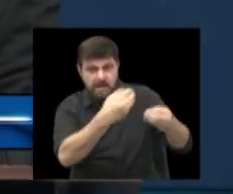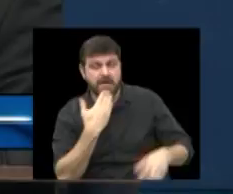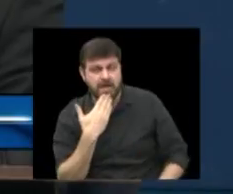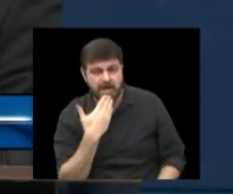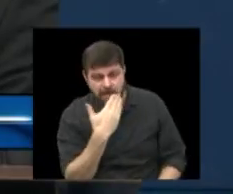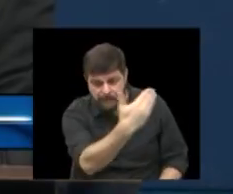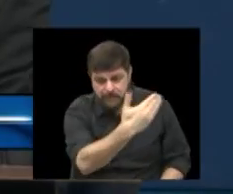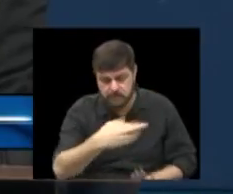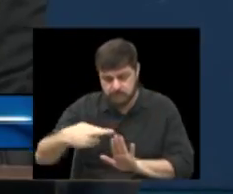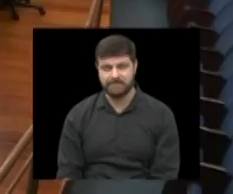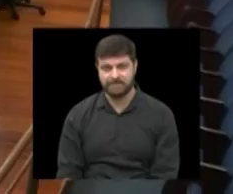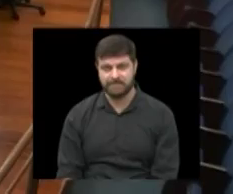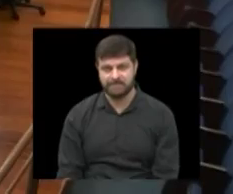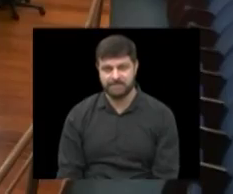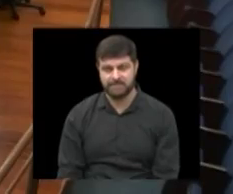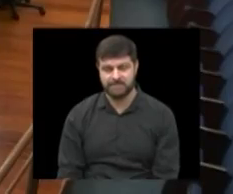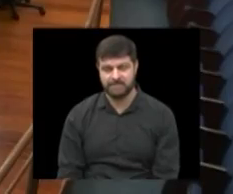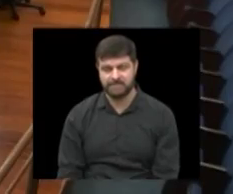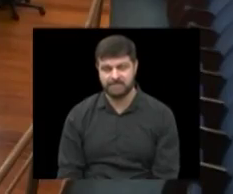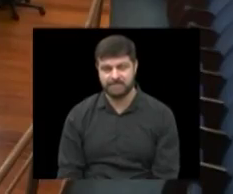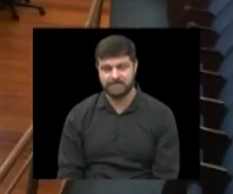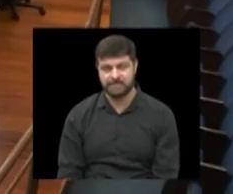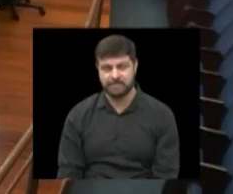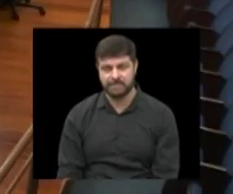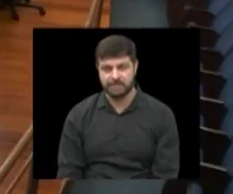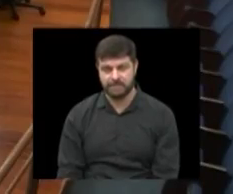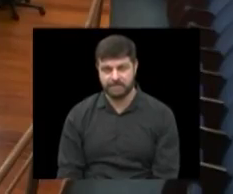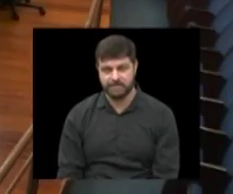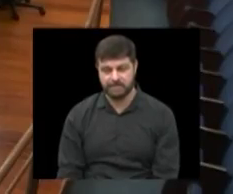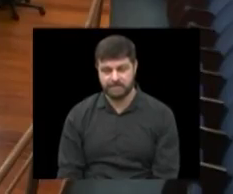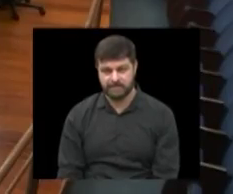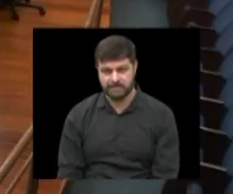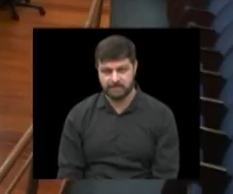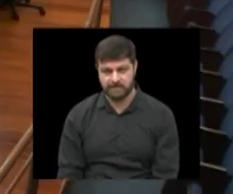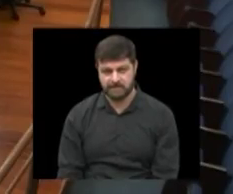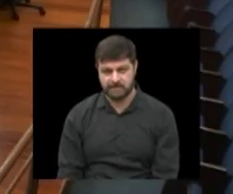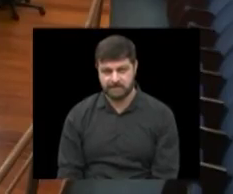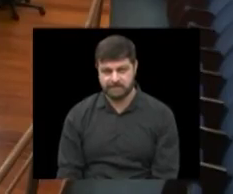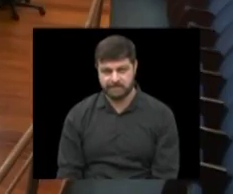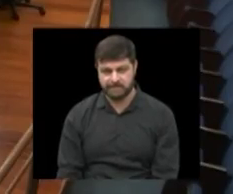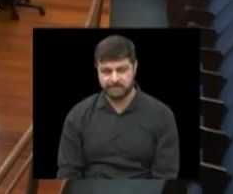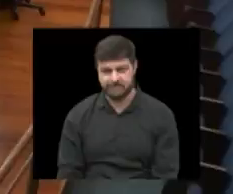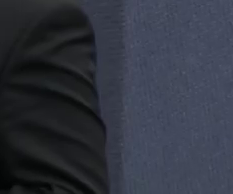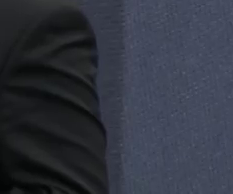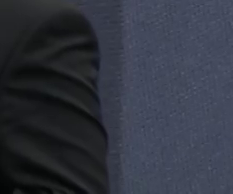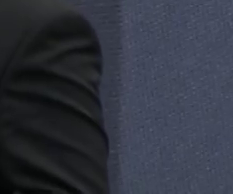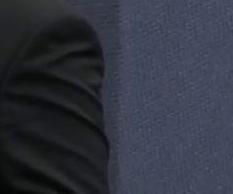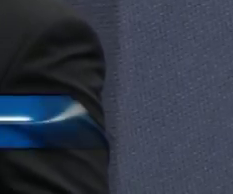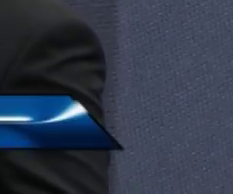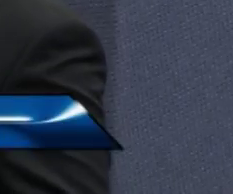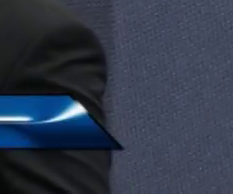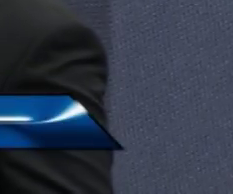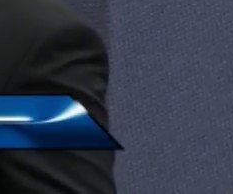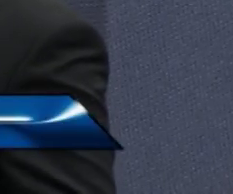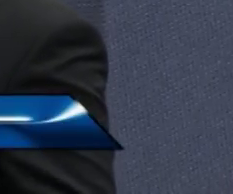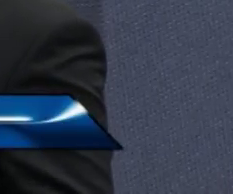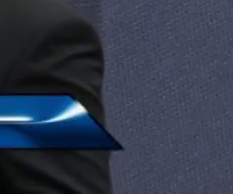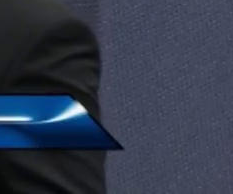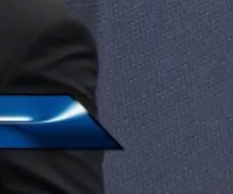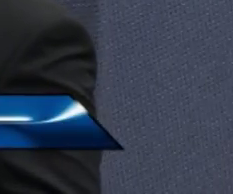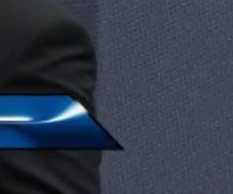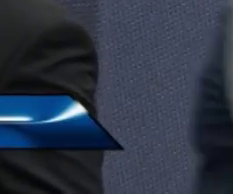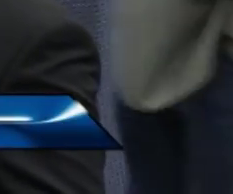castração microchipagem chegar no bairro jardim nova américa na região do aeroporto de viracopos muitas pessoas estão